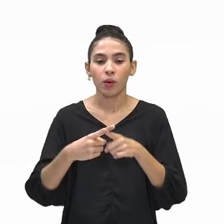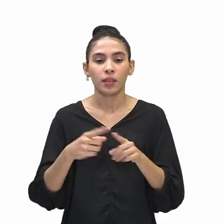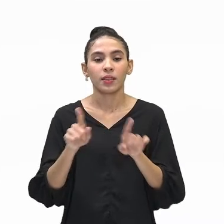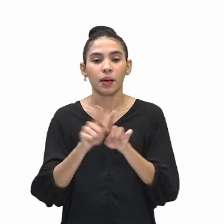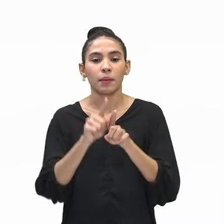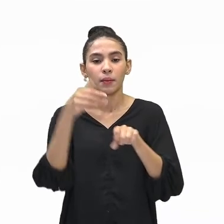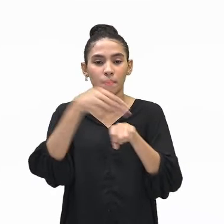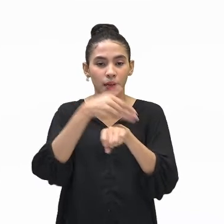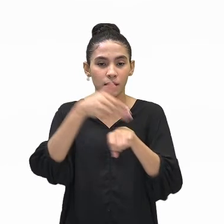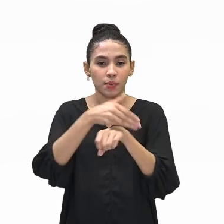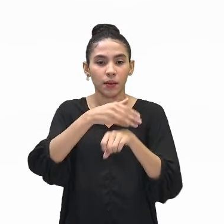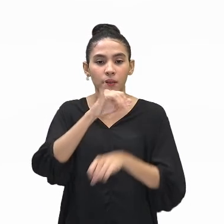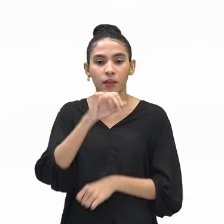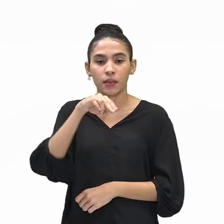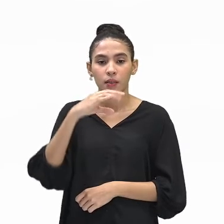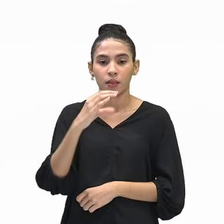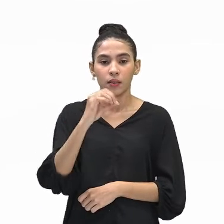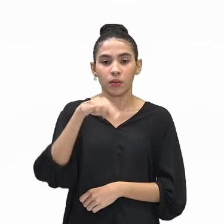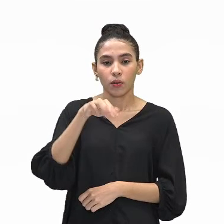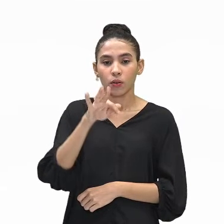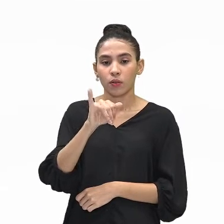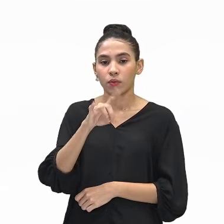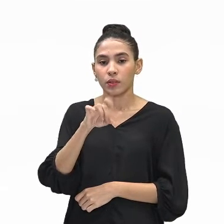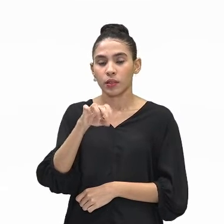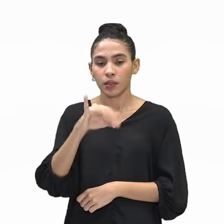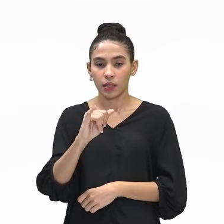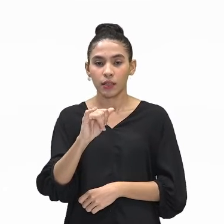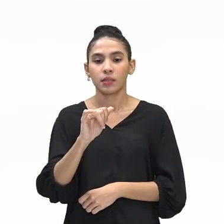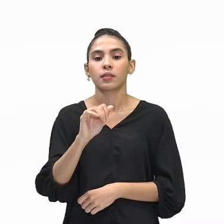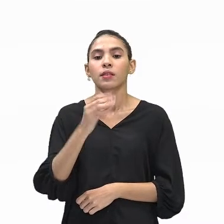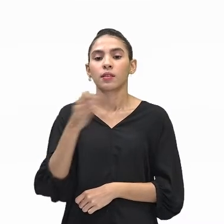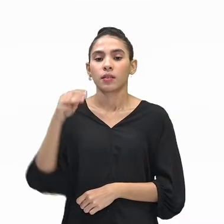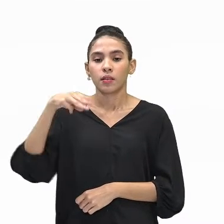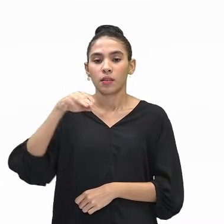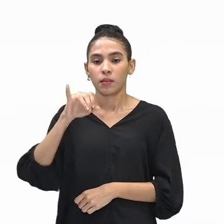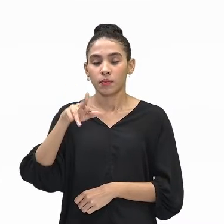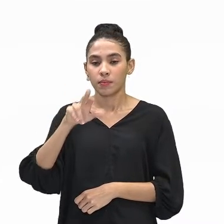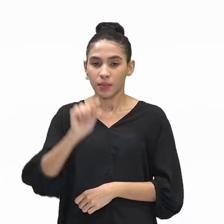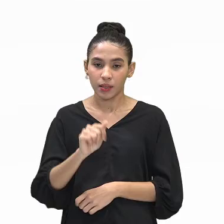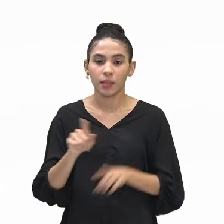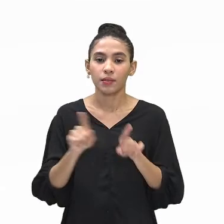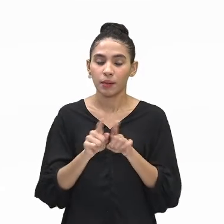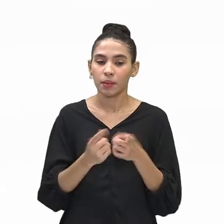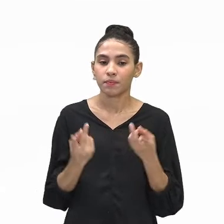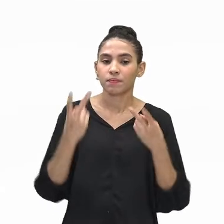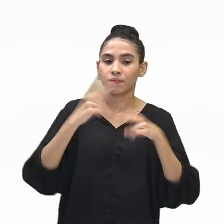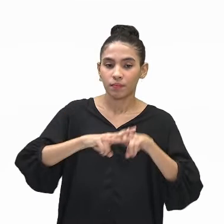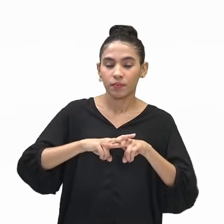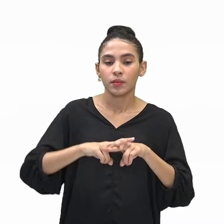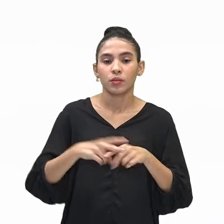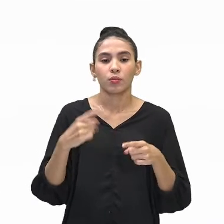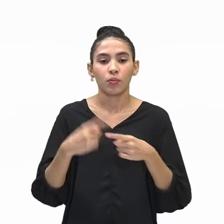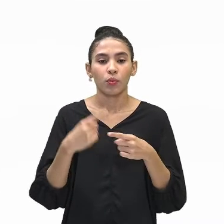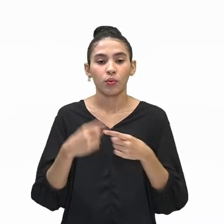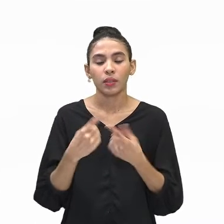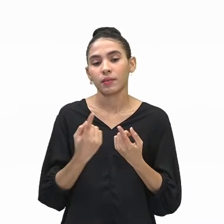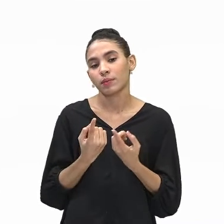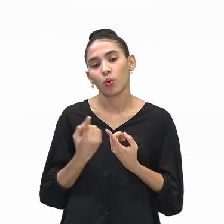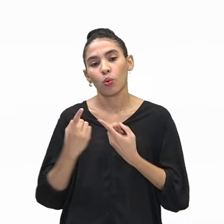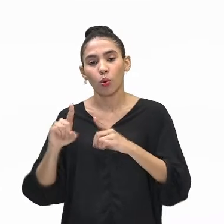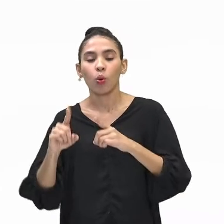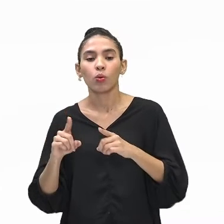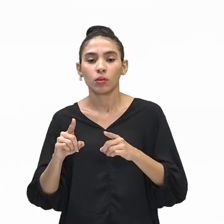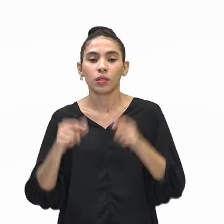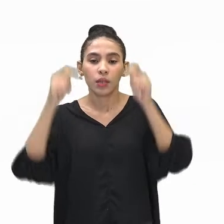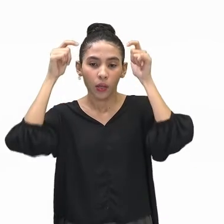na Inconfidência Mineira, eu já expliquei o que é, então ele também, ó, infelizmente foi preso porque ele não concordava com as